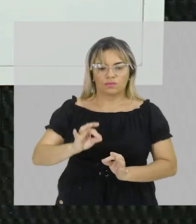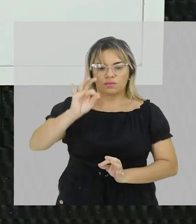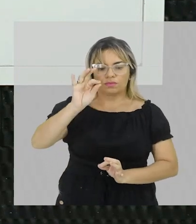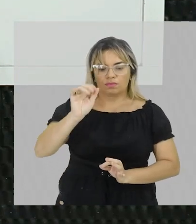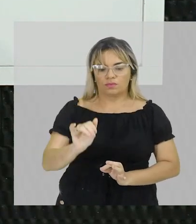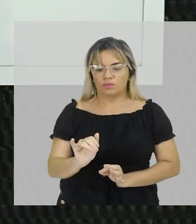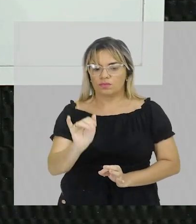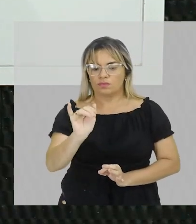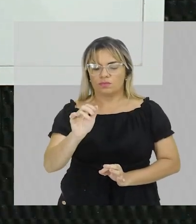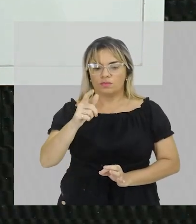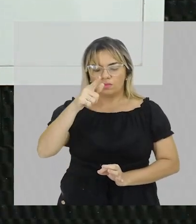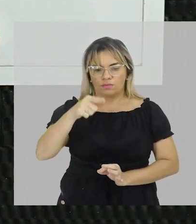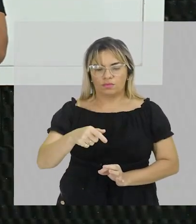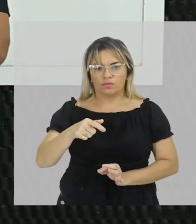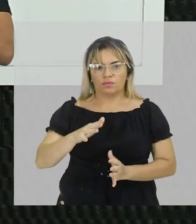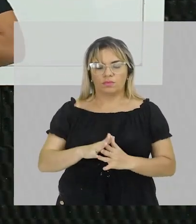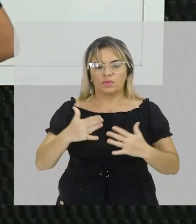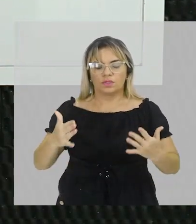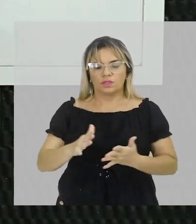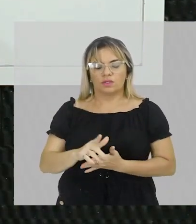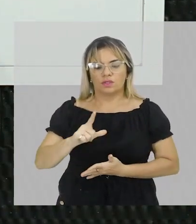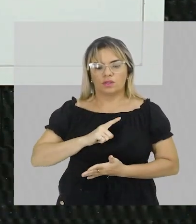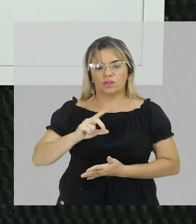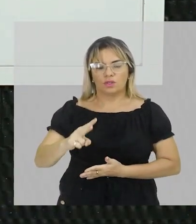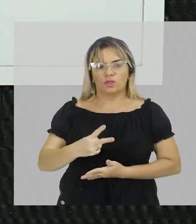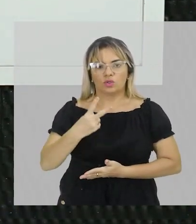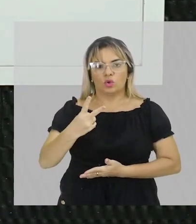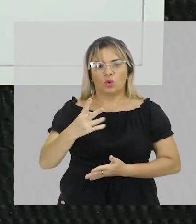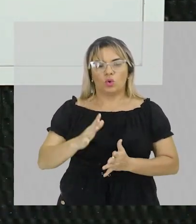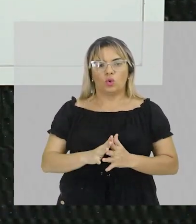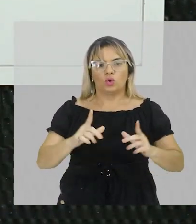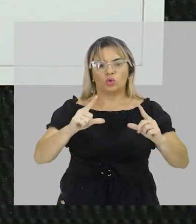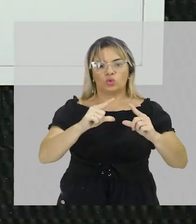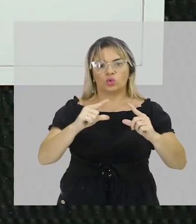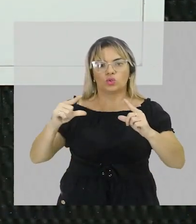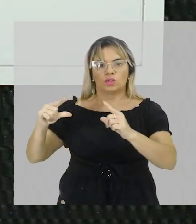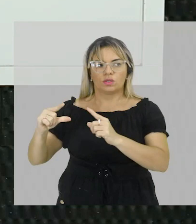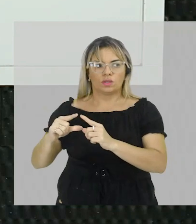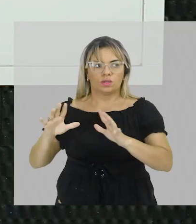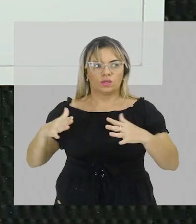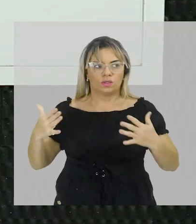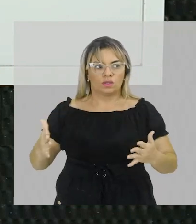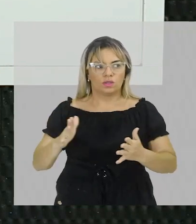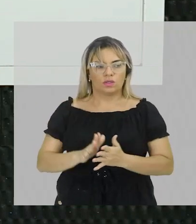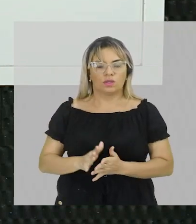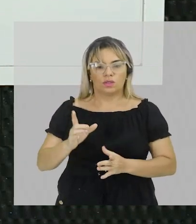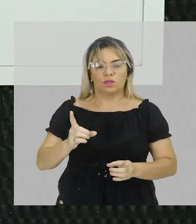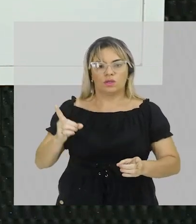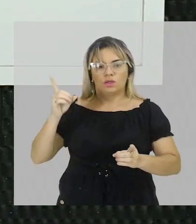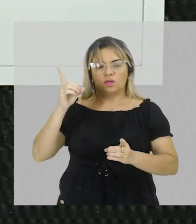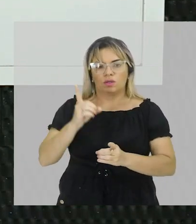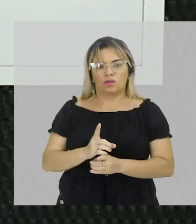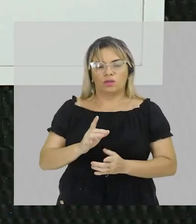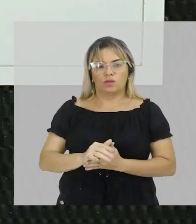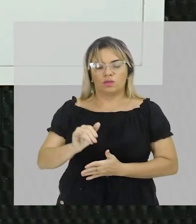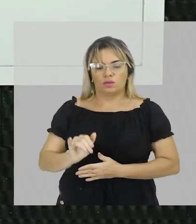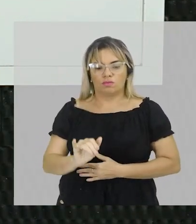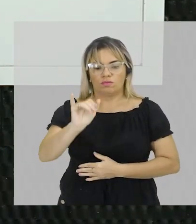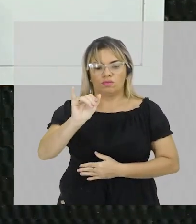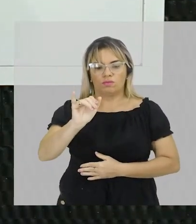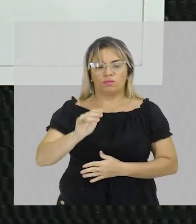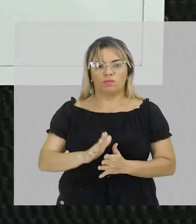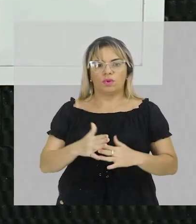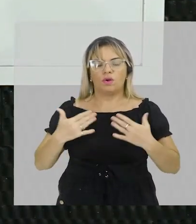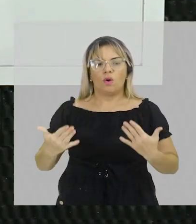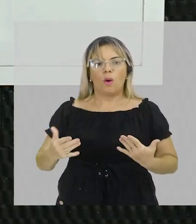E quando eu faço isso, eu tenho dois triângulos, onde eu vou poder encontrar esse Y dos dois lados. Uma vez que eu encontro esse